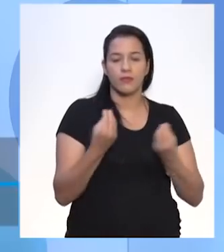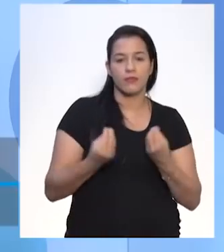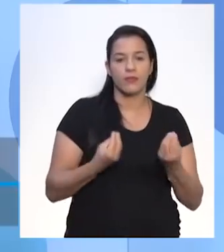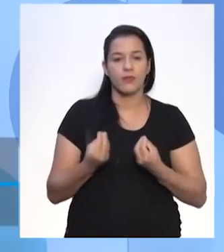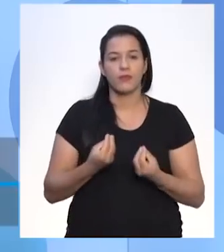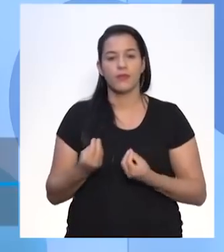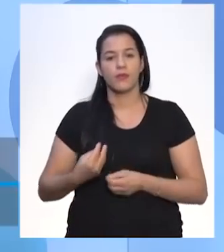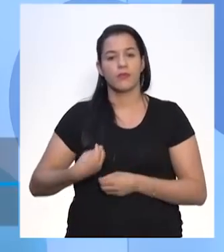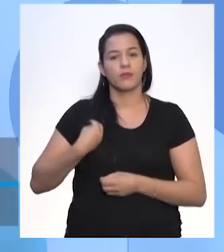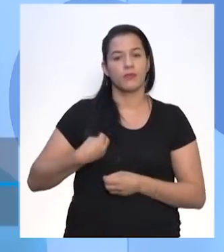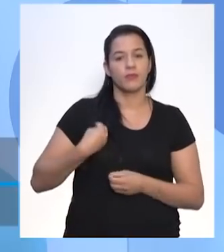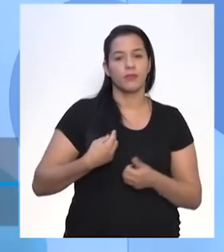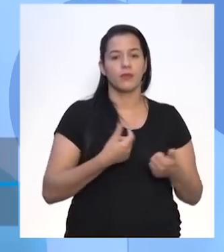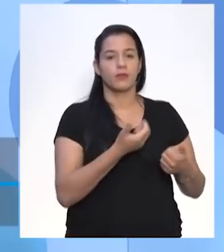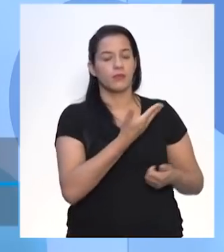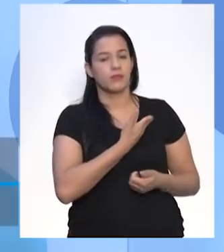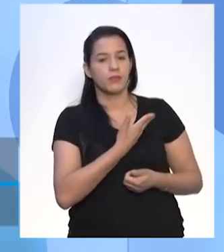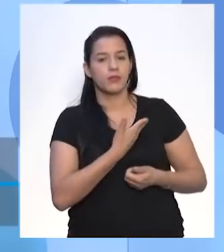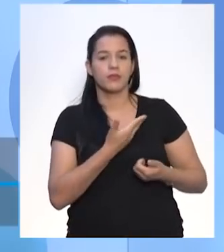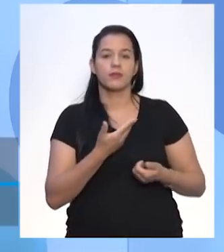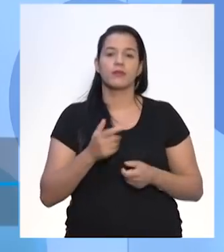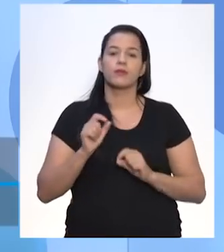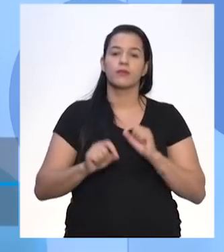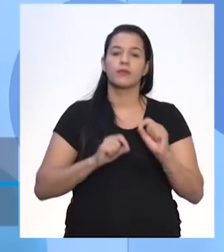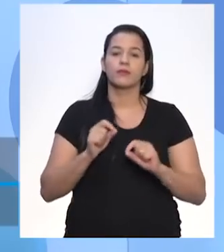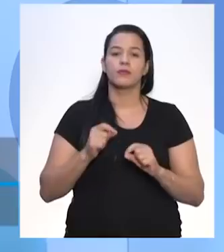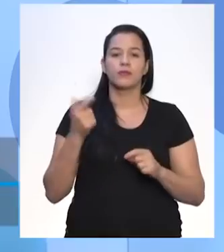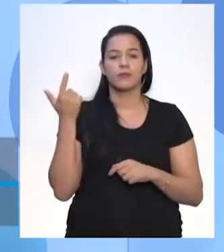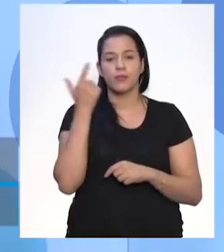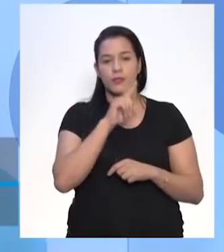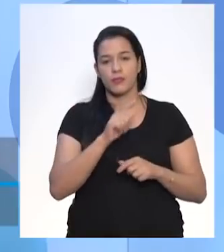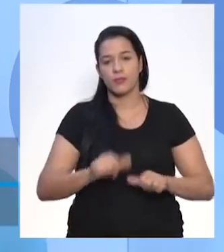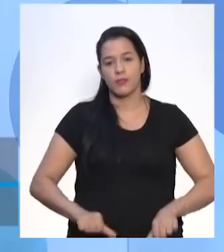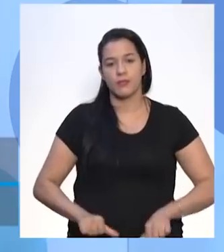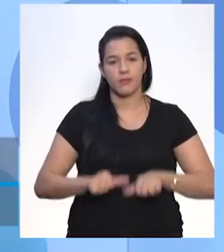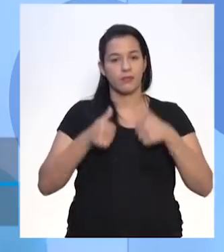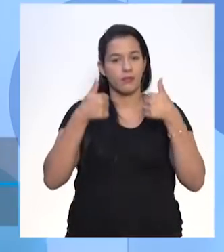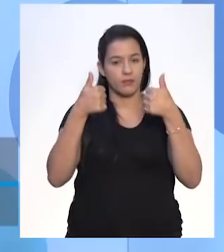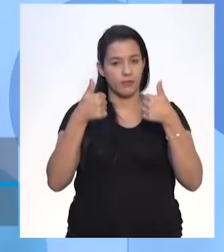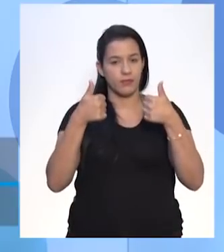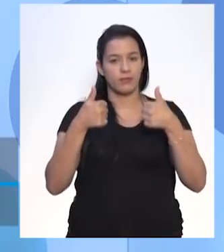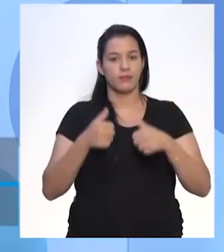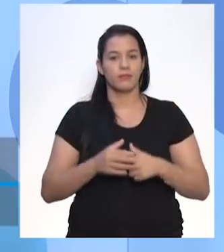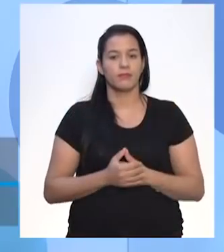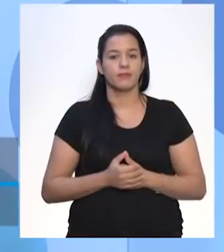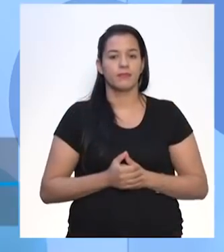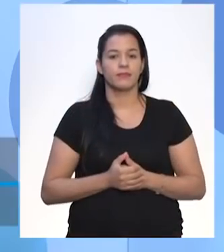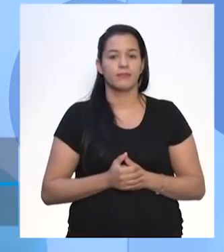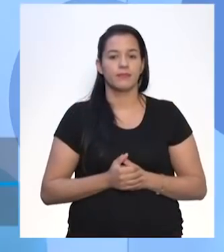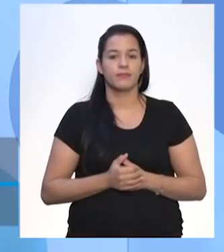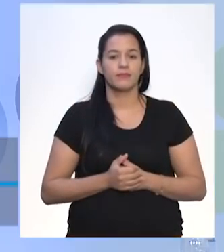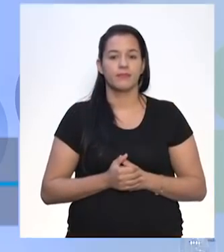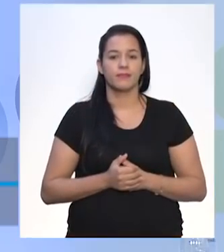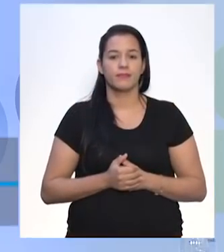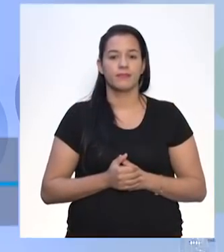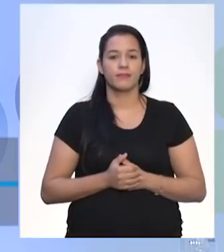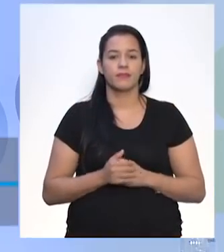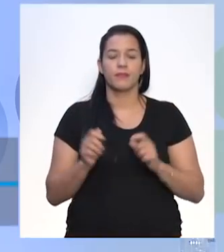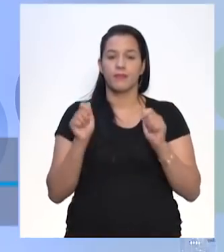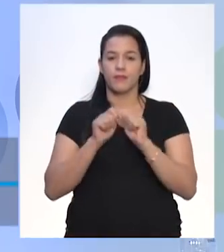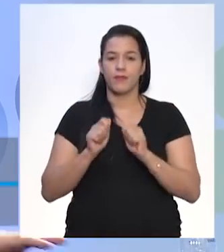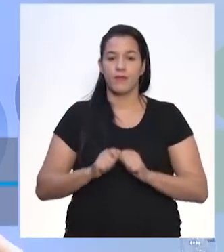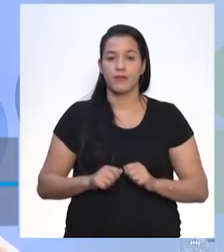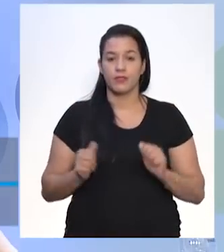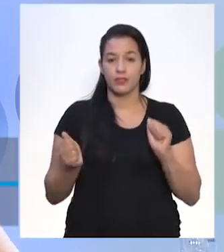querem conviver melhor com seus colegas e o que você pretende fazer para ser uma pessoa melhor. Perfeito. Duda, vamos fazer juntas,